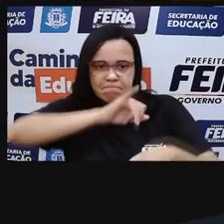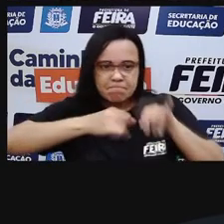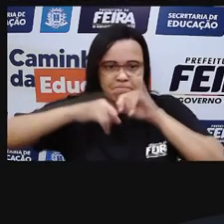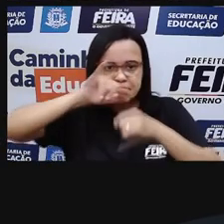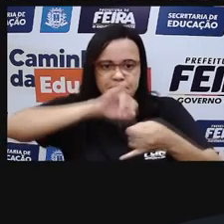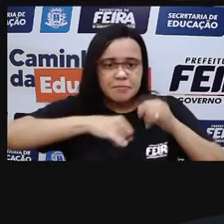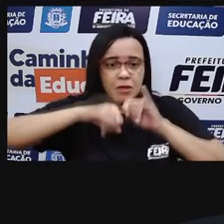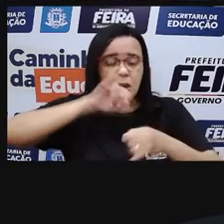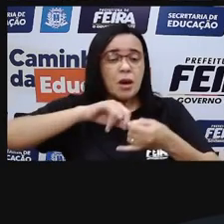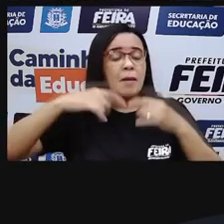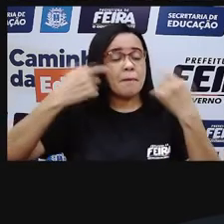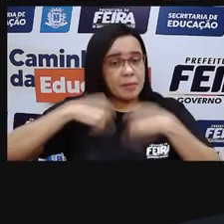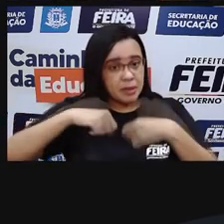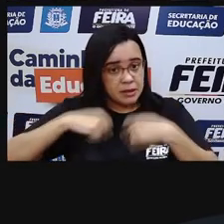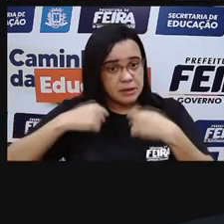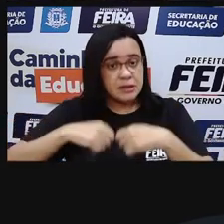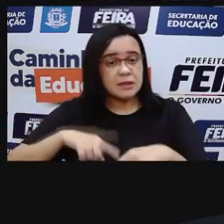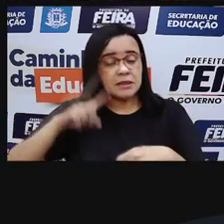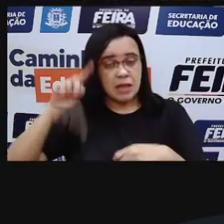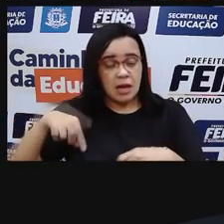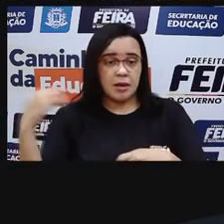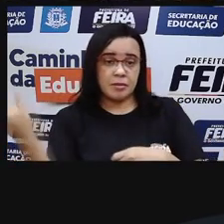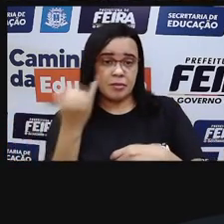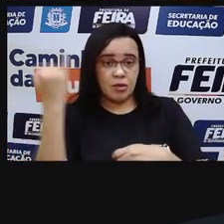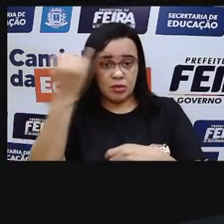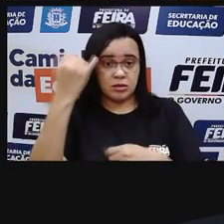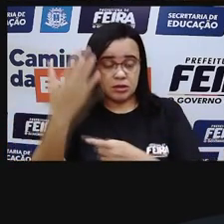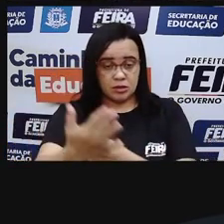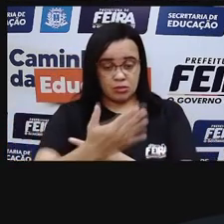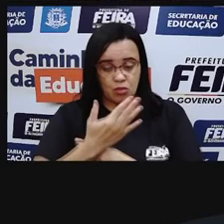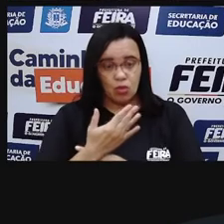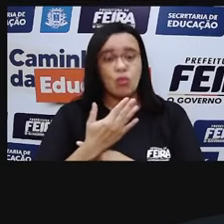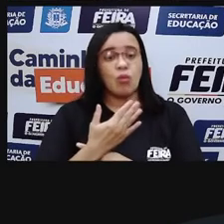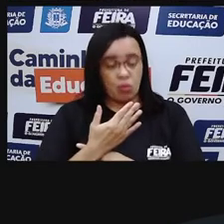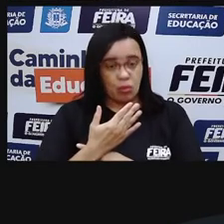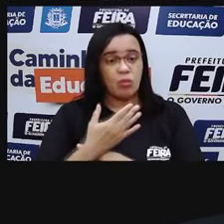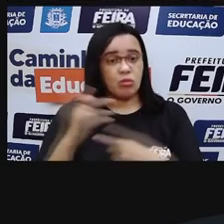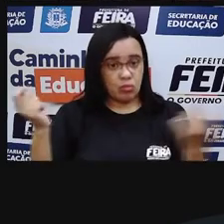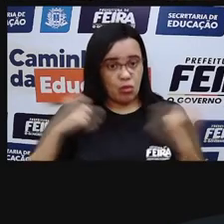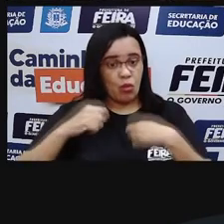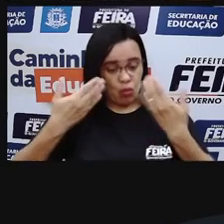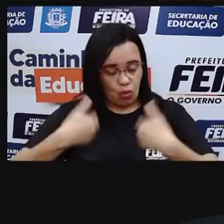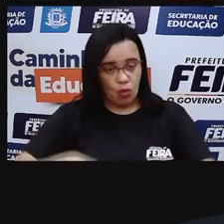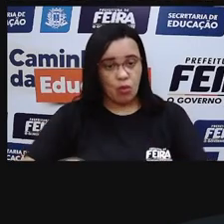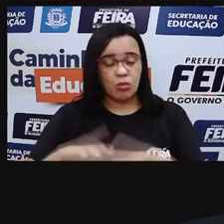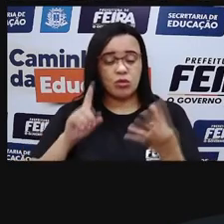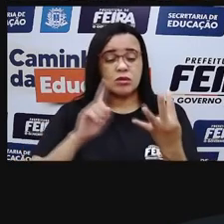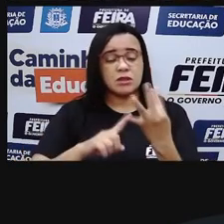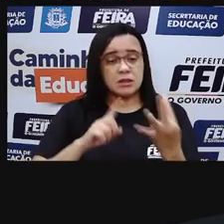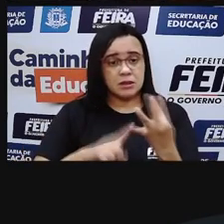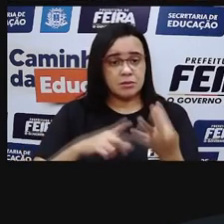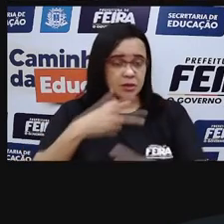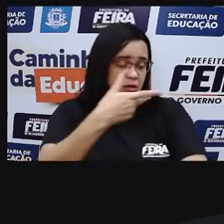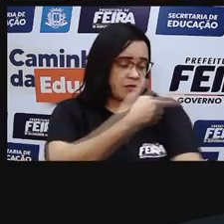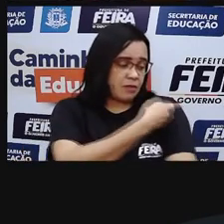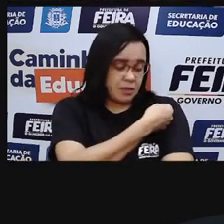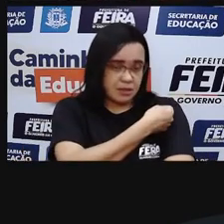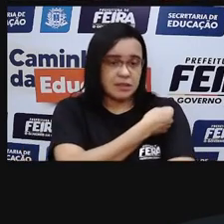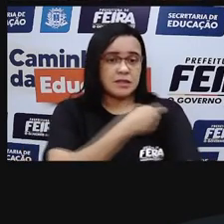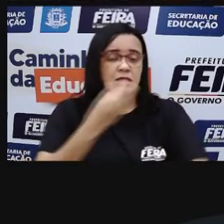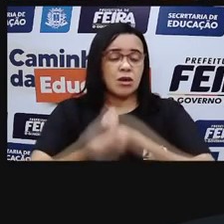é suficiente para fazer com que o nosso corpo produza anticorpos. E a gente vai ter vacinas que vão ser produzidas